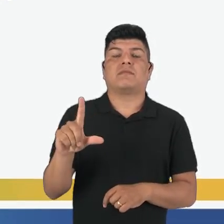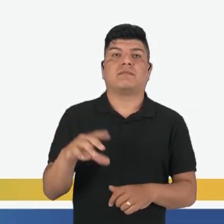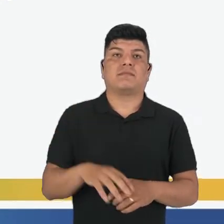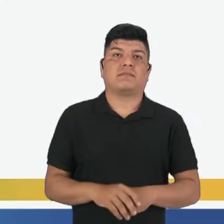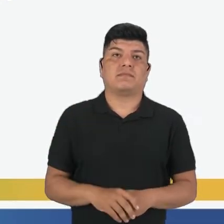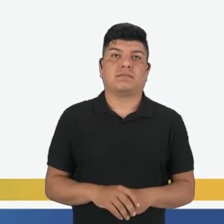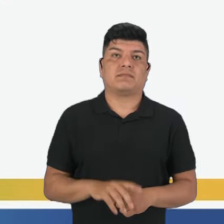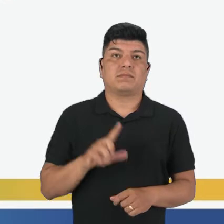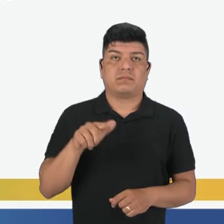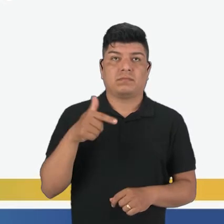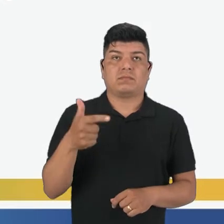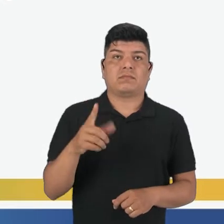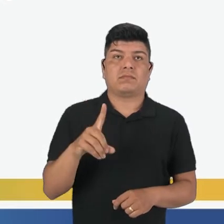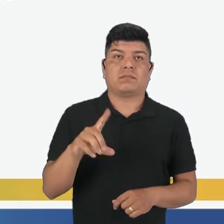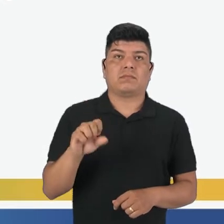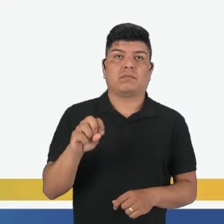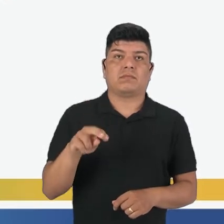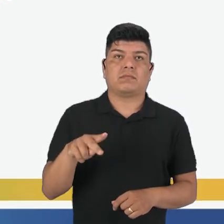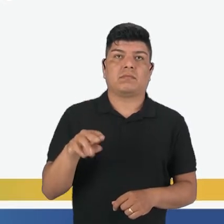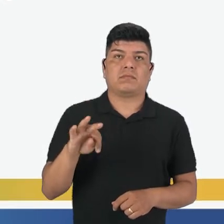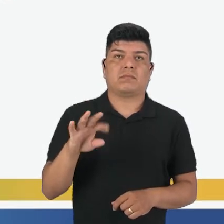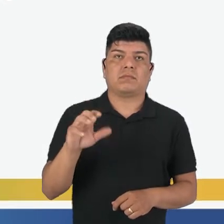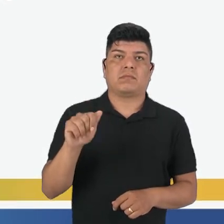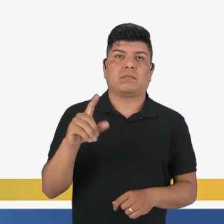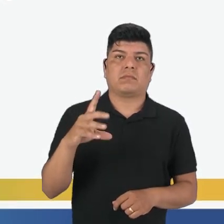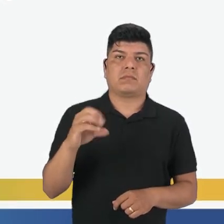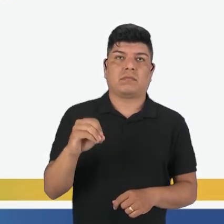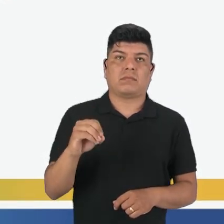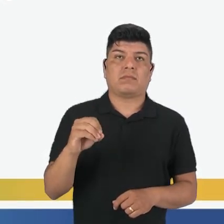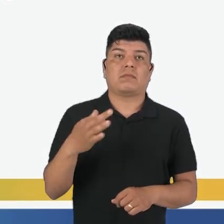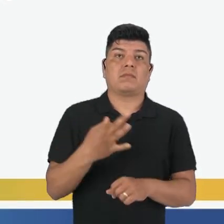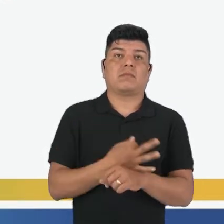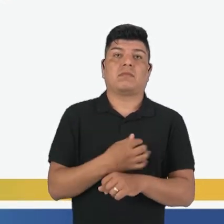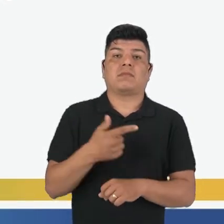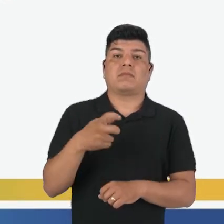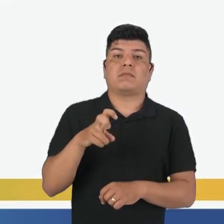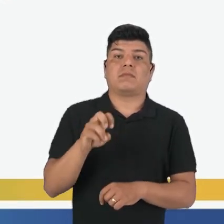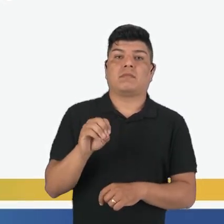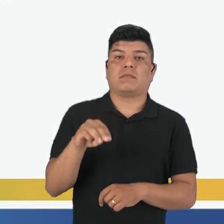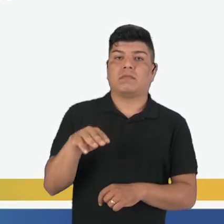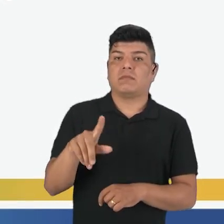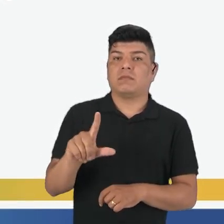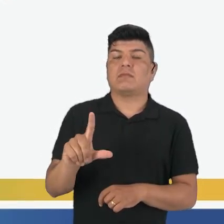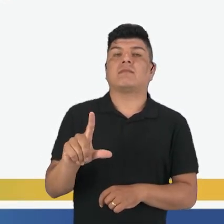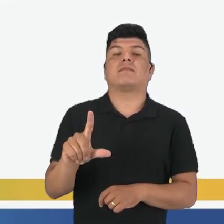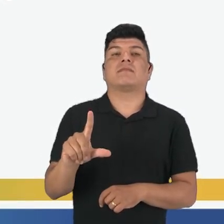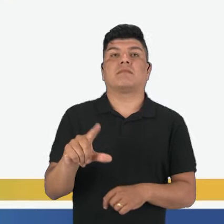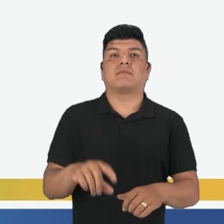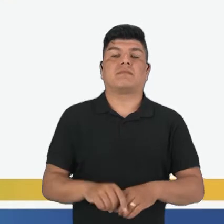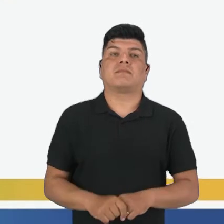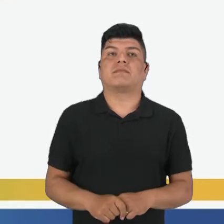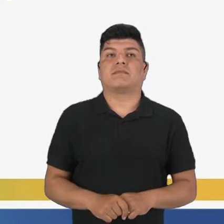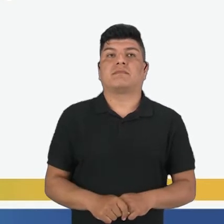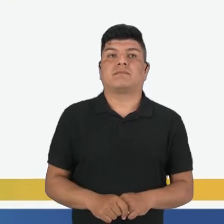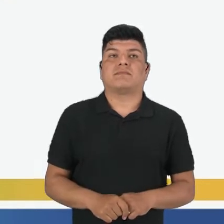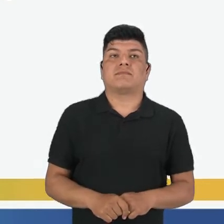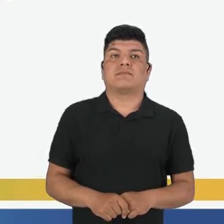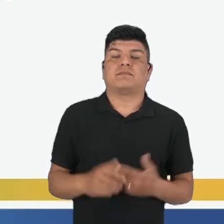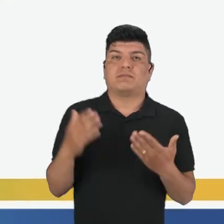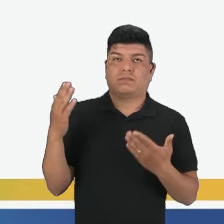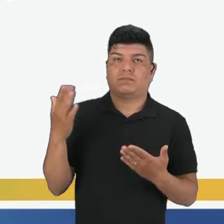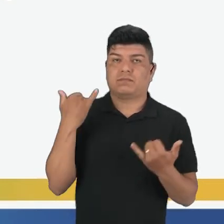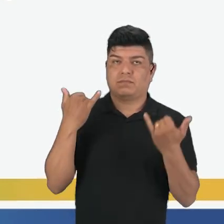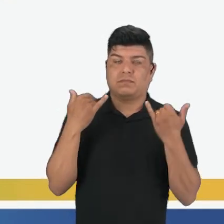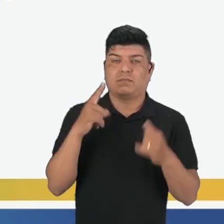500 ml. E o desnatado, e a capacidade do desnatado é 250 ml. Essas são